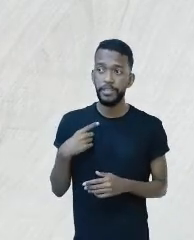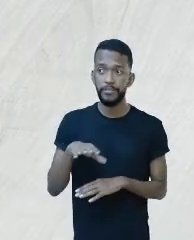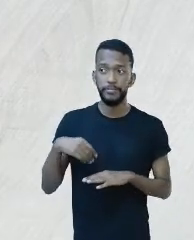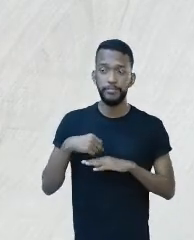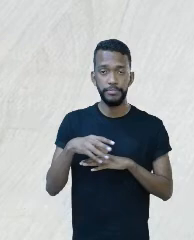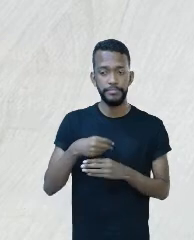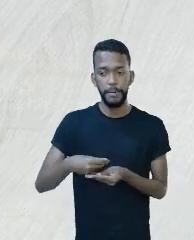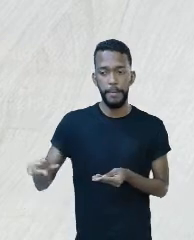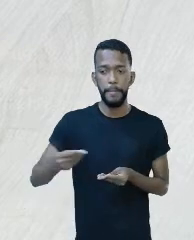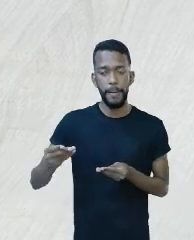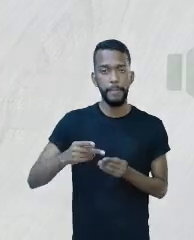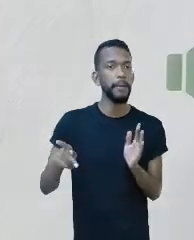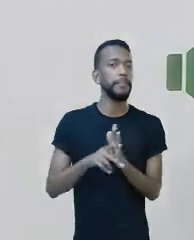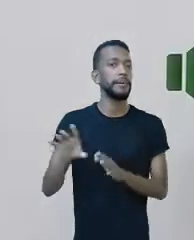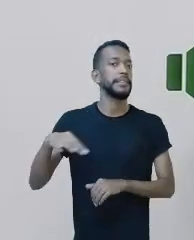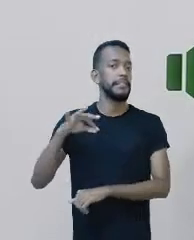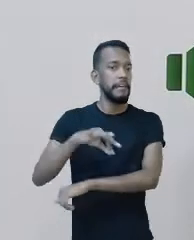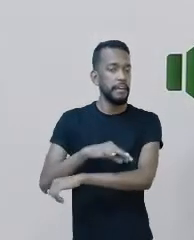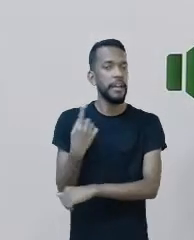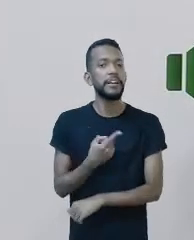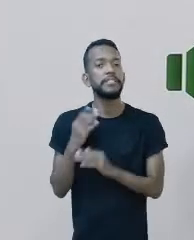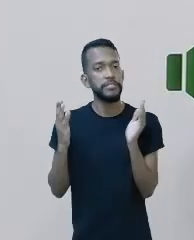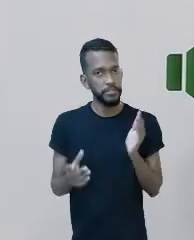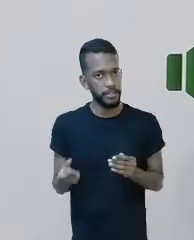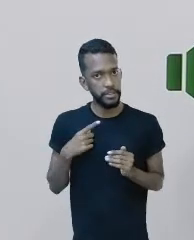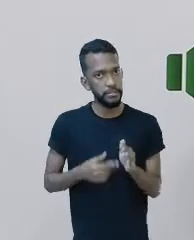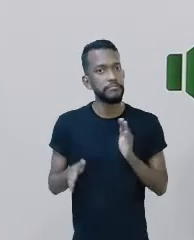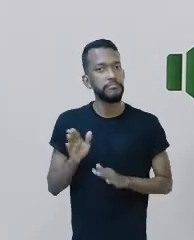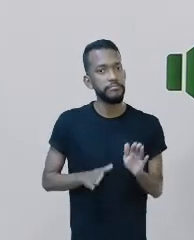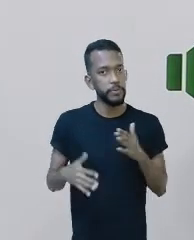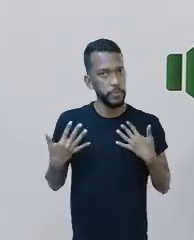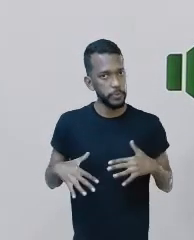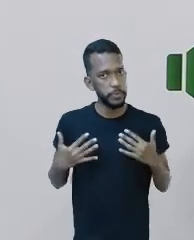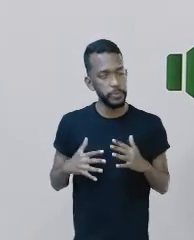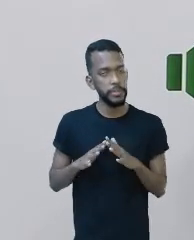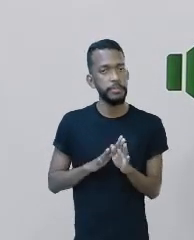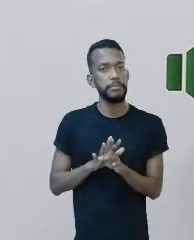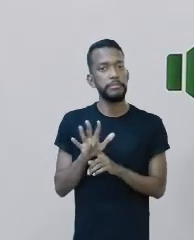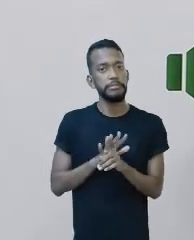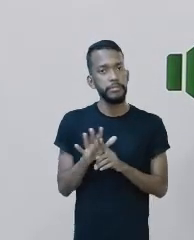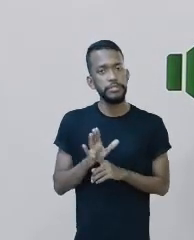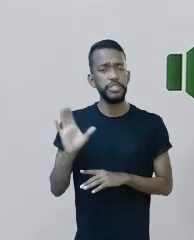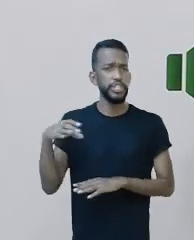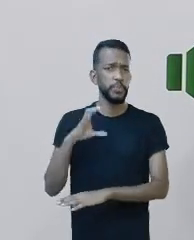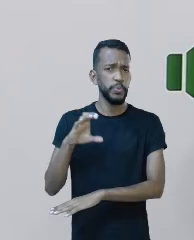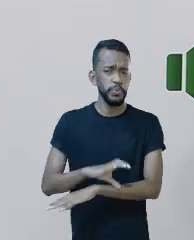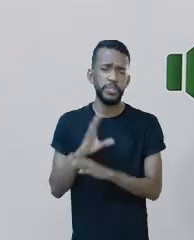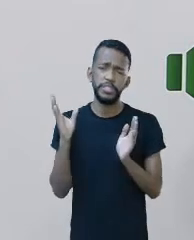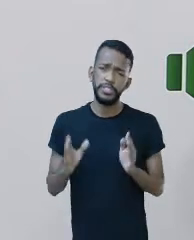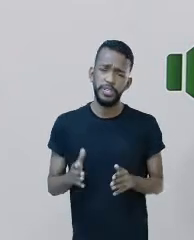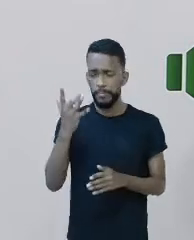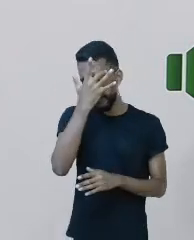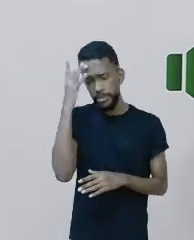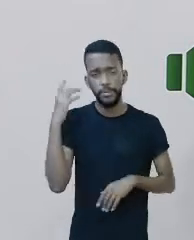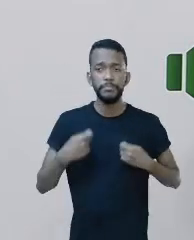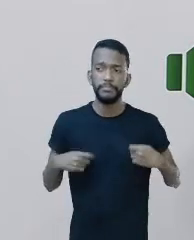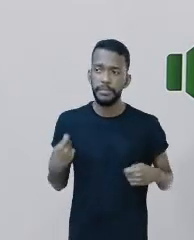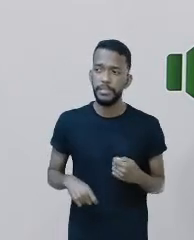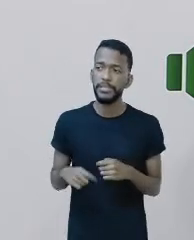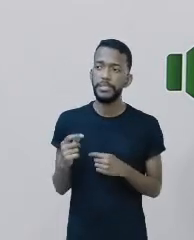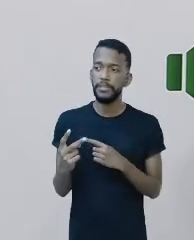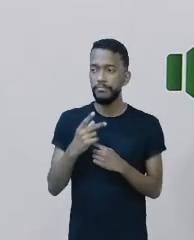esses panfletos, porque nós estamos aí com casos muito altos de dengue, de chikungunya, e as pessoas precisam